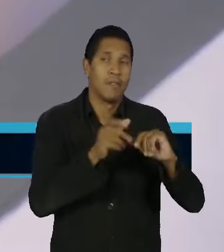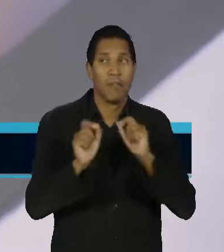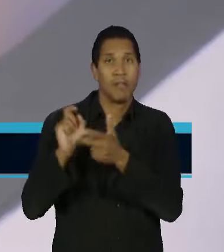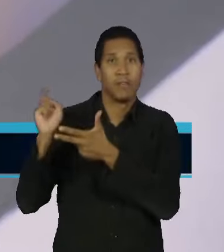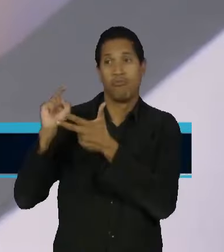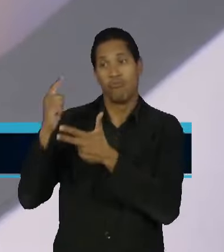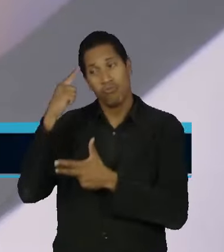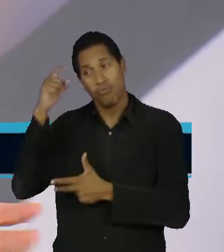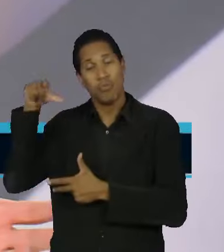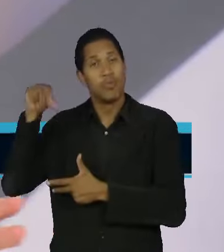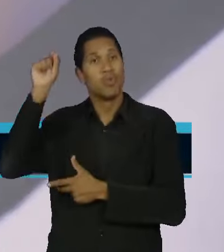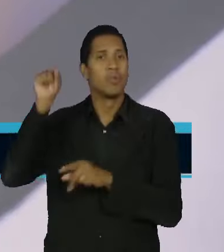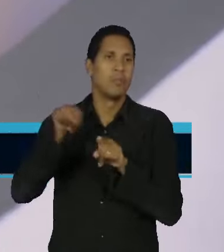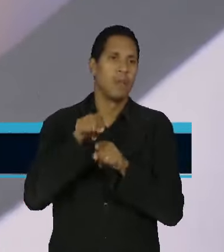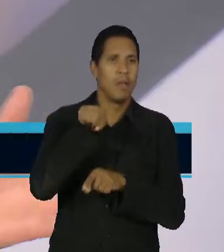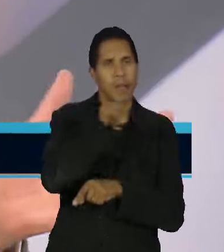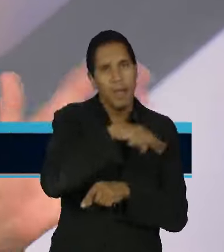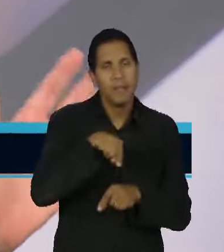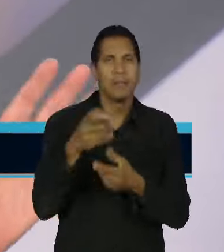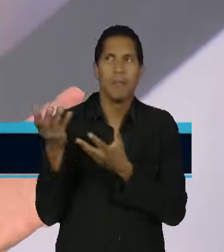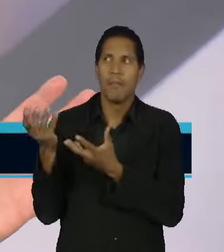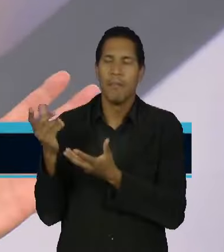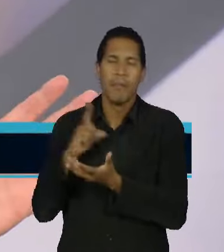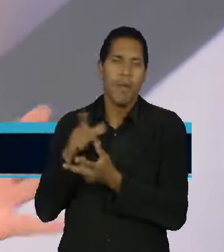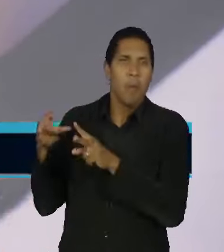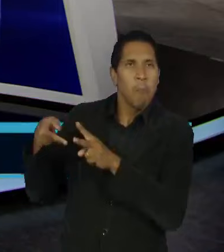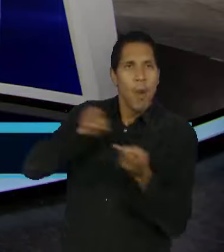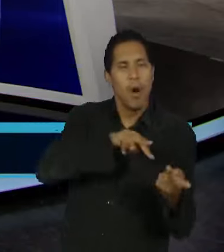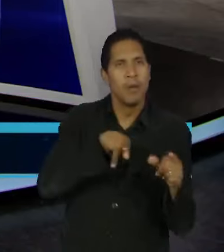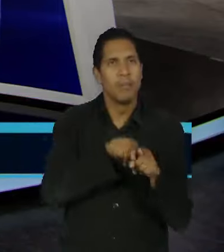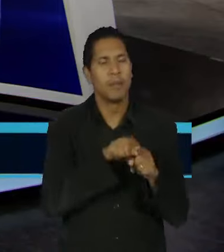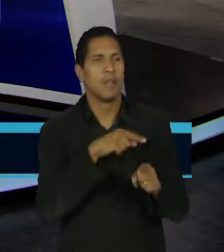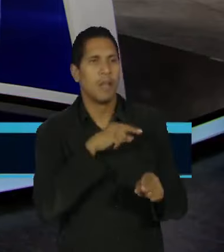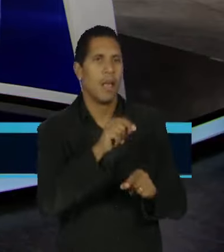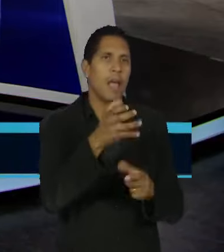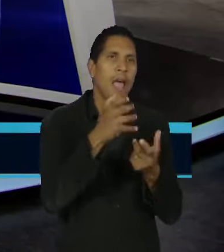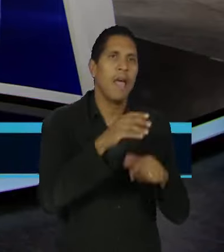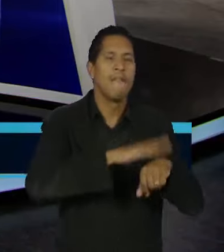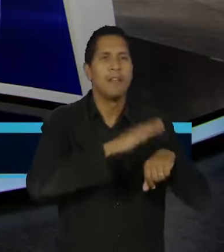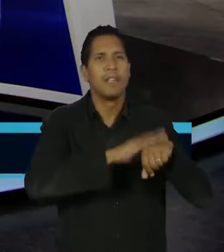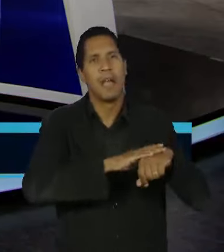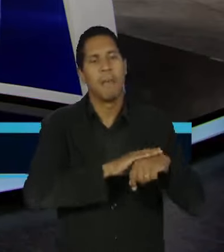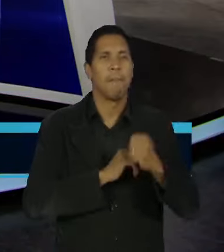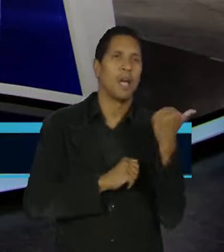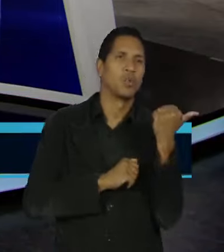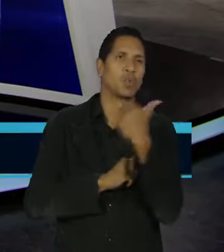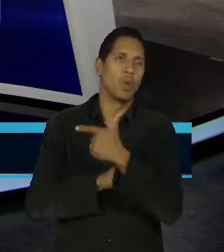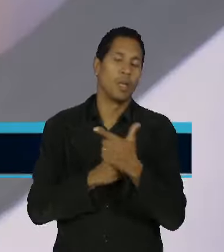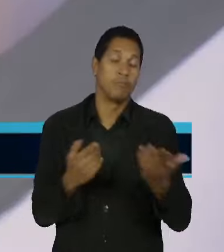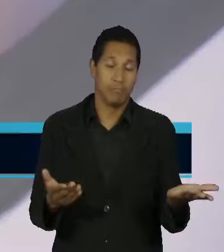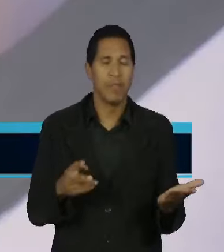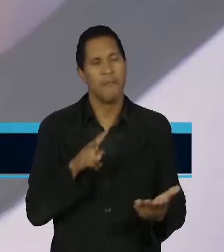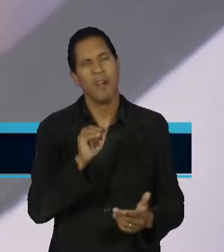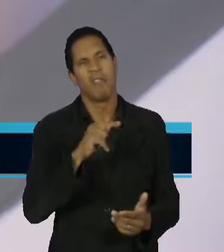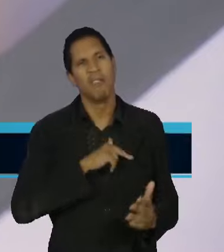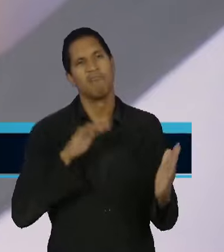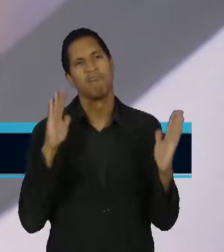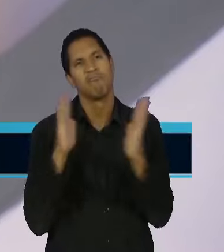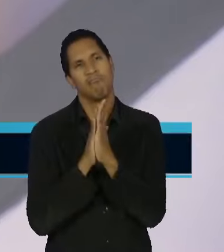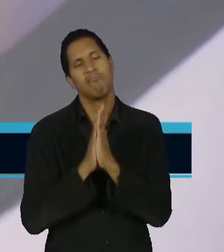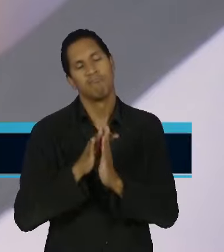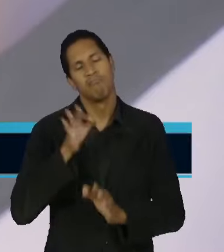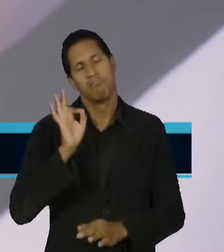do executivo e certamente vai ter um embate e eh não vai me me surpreender se se os